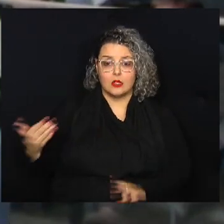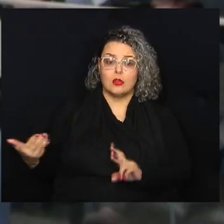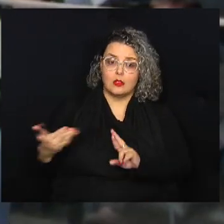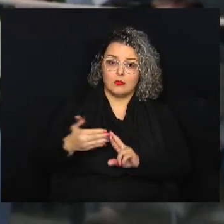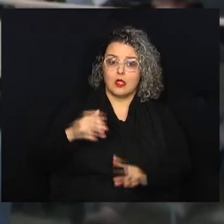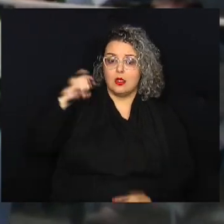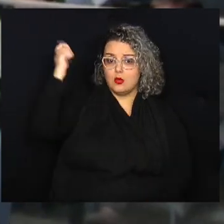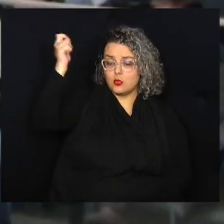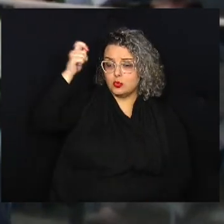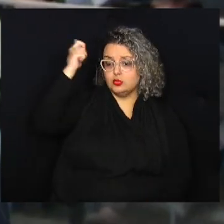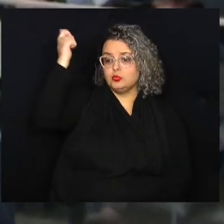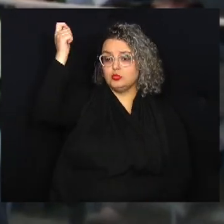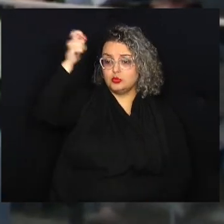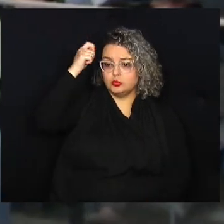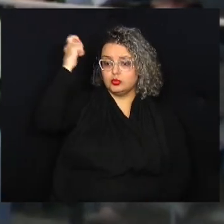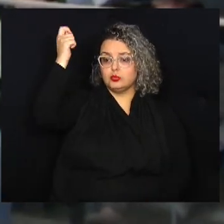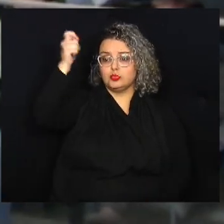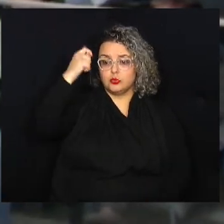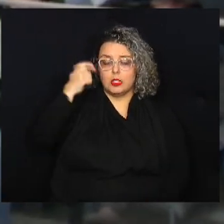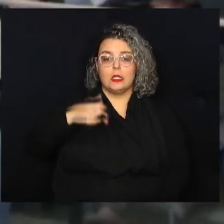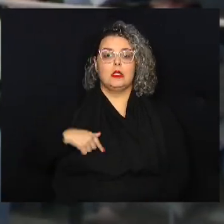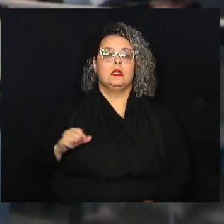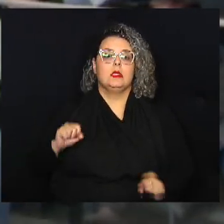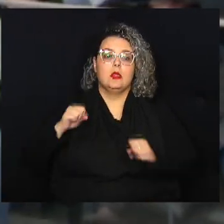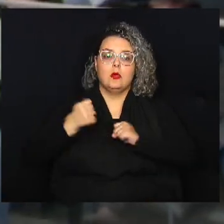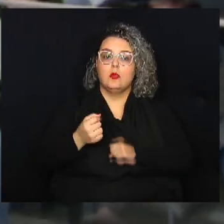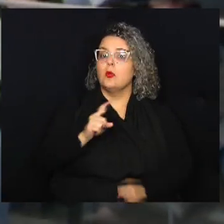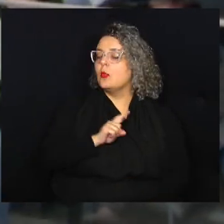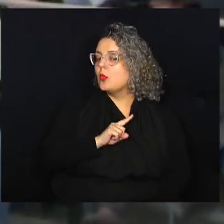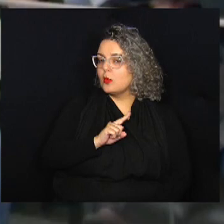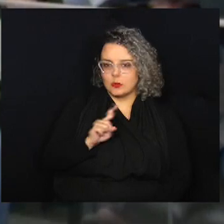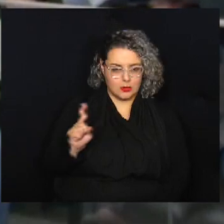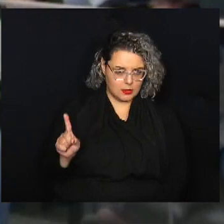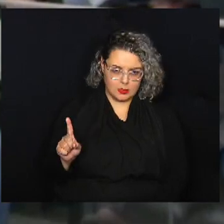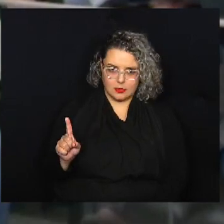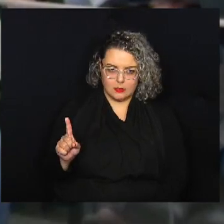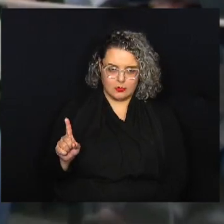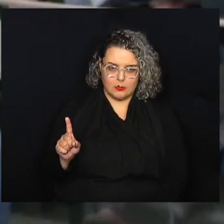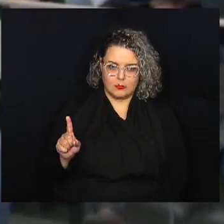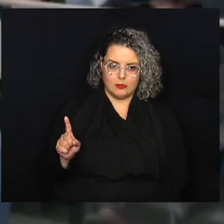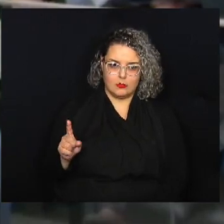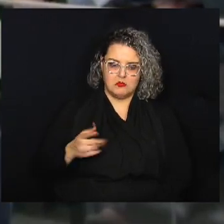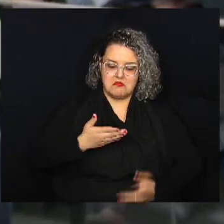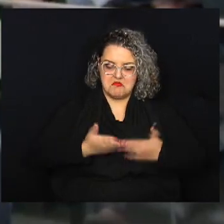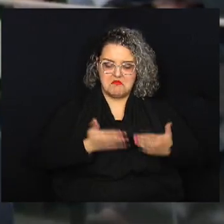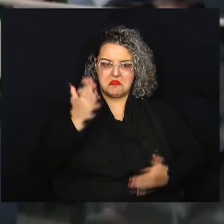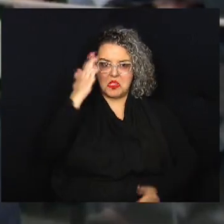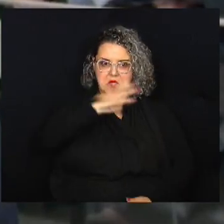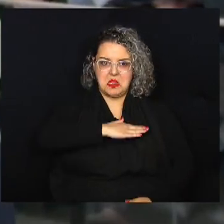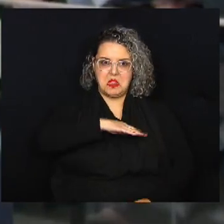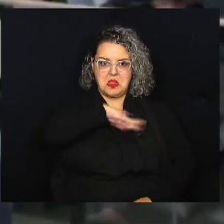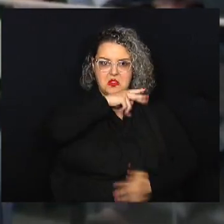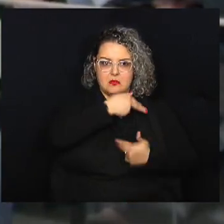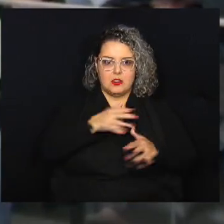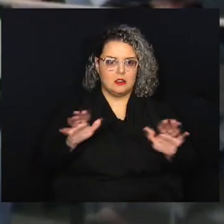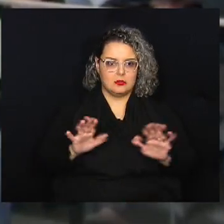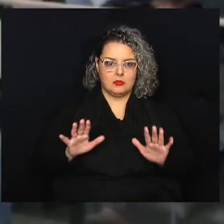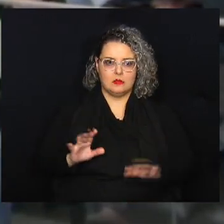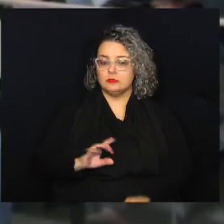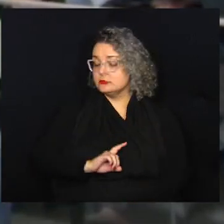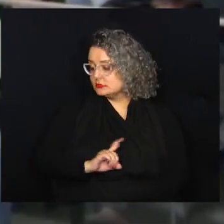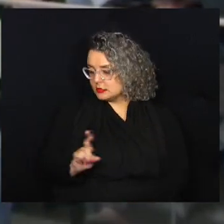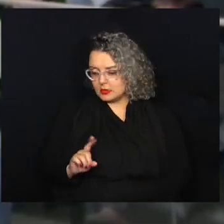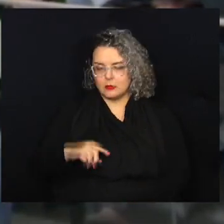rodeio. E eu defendo o não maus trato aos animais, não aos rodeios,